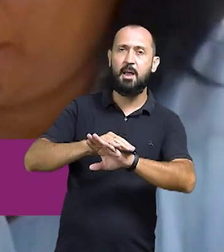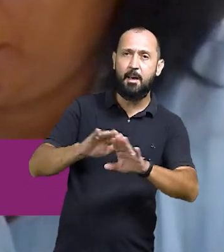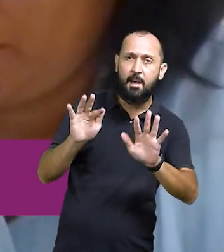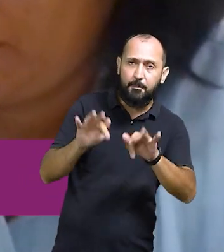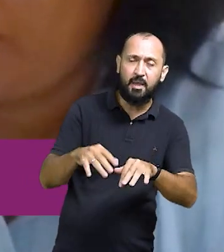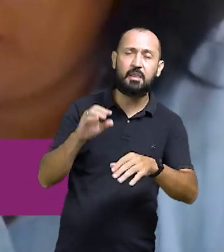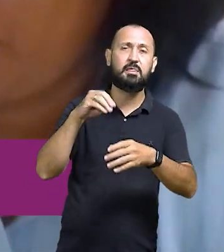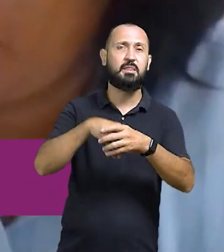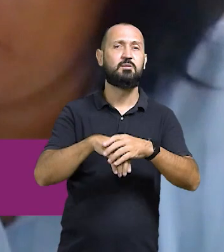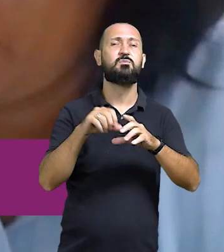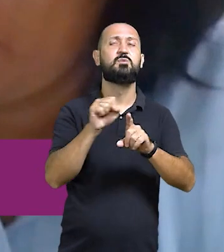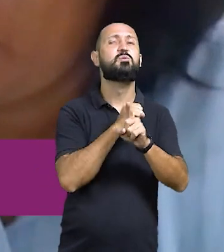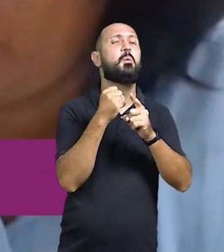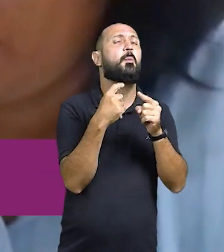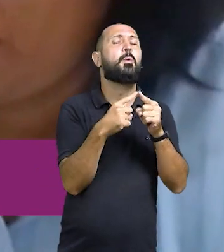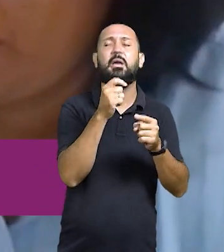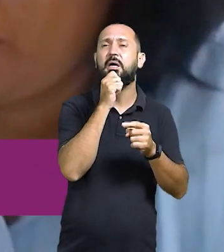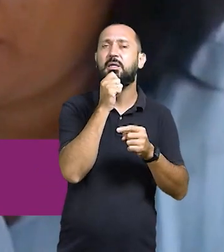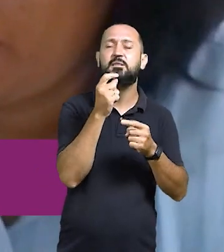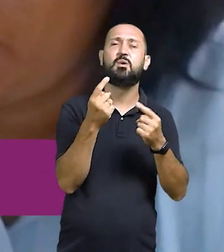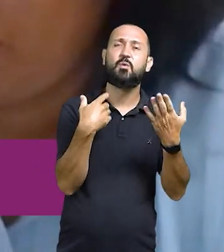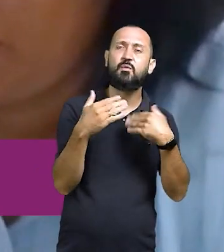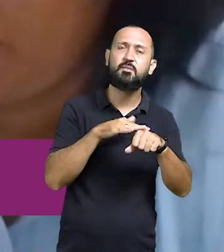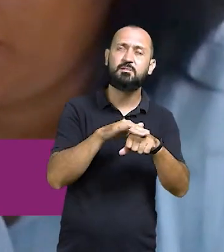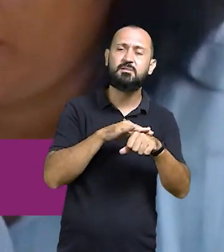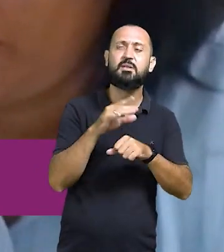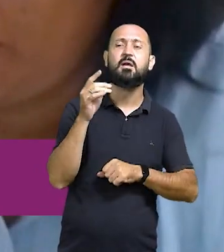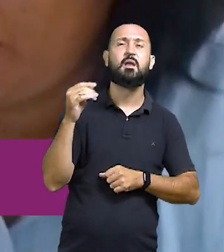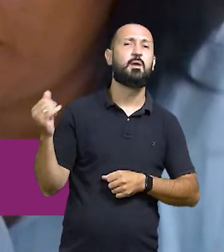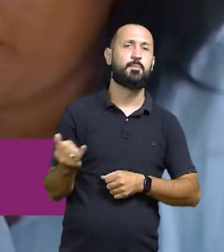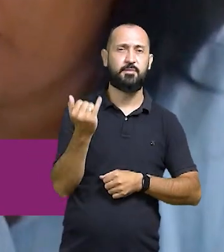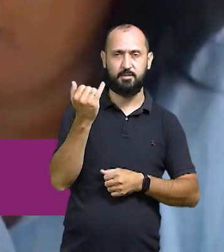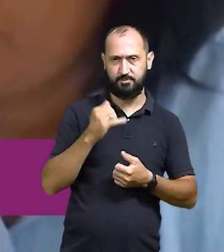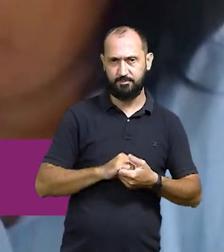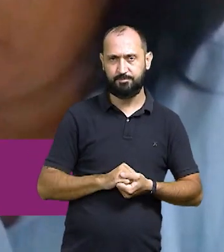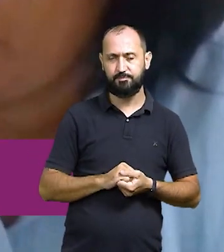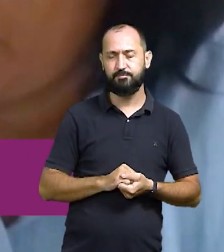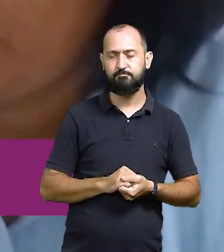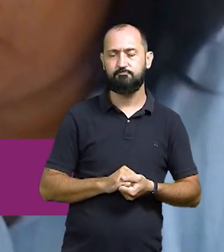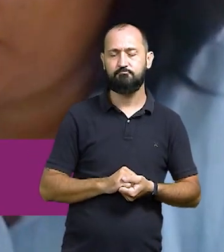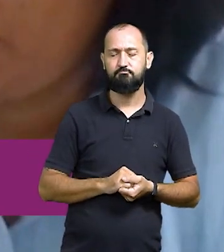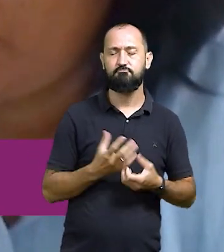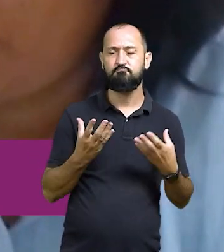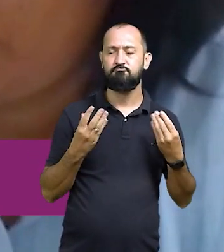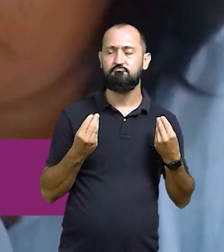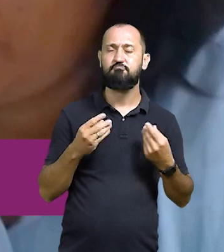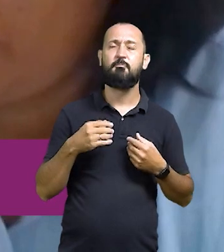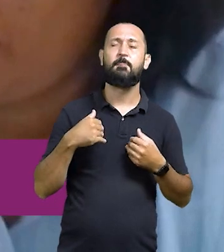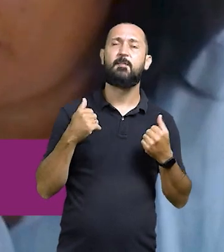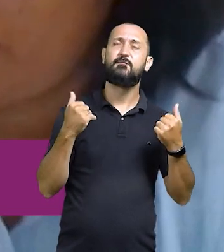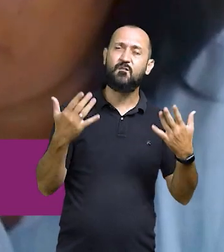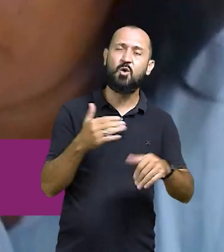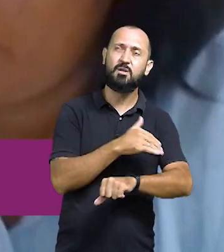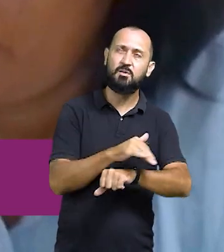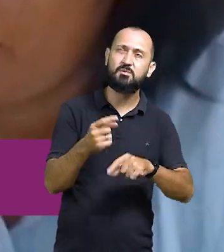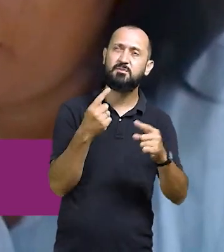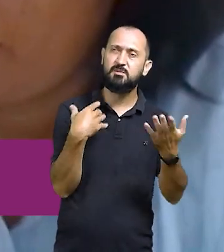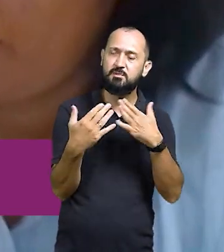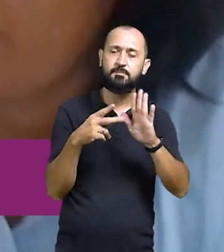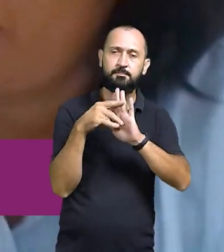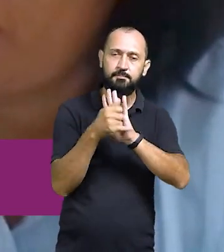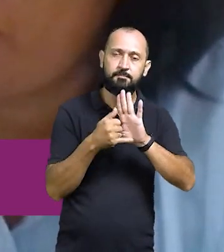as informações sobre as mulheres, as políticas públicas, e, nesse caso, o serviço de atendimento àquelas que vivenciam alguma situação